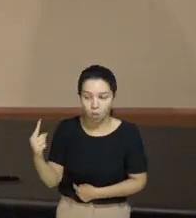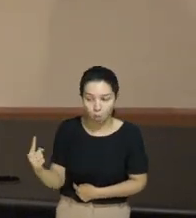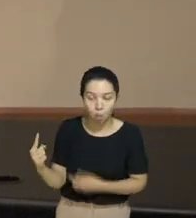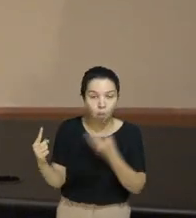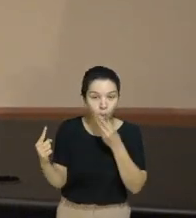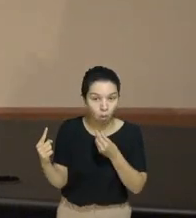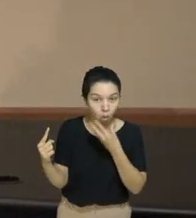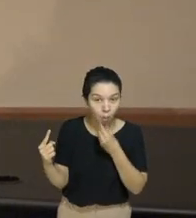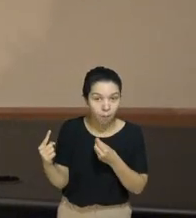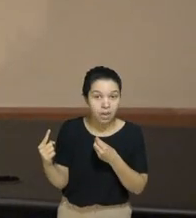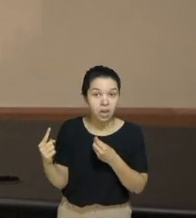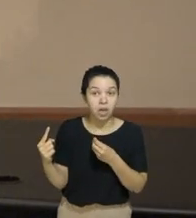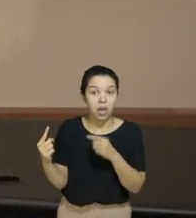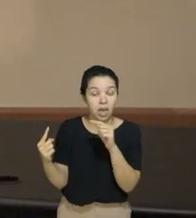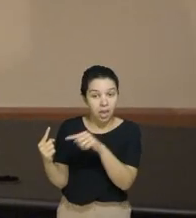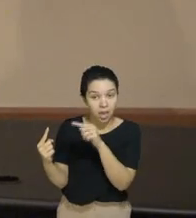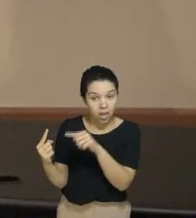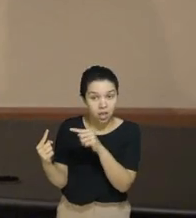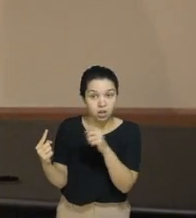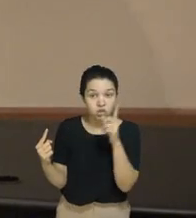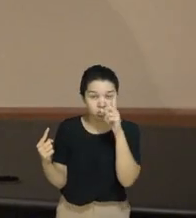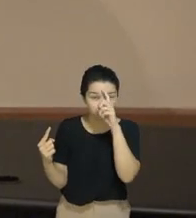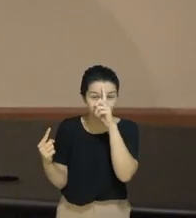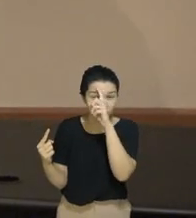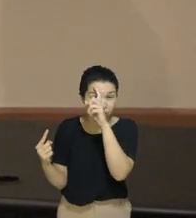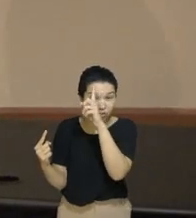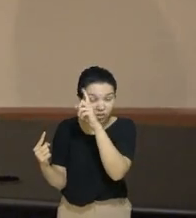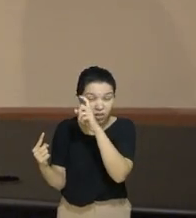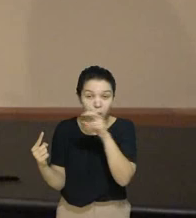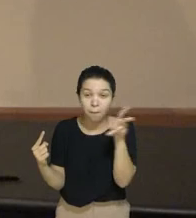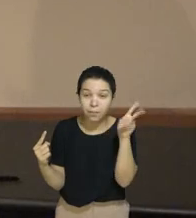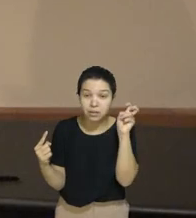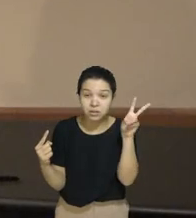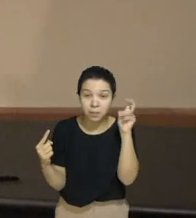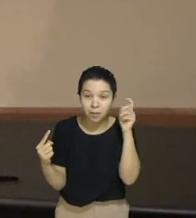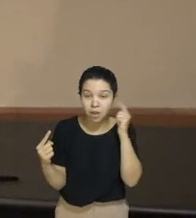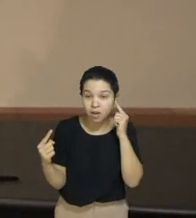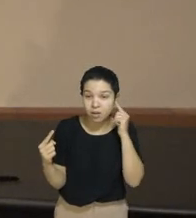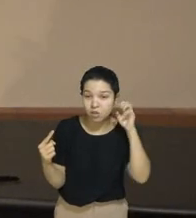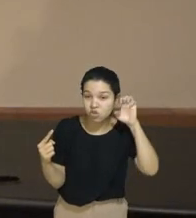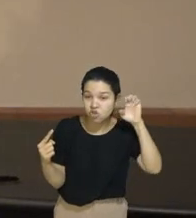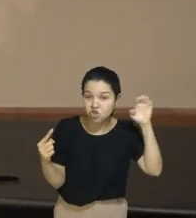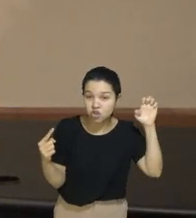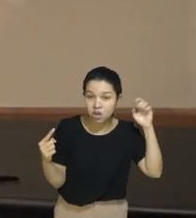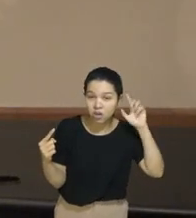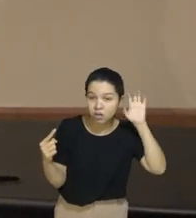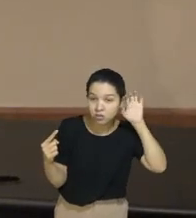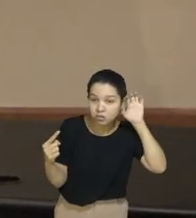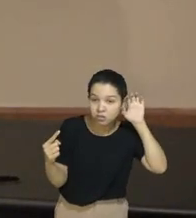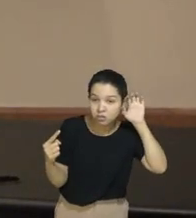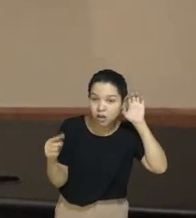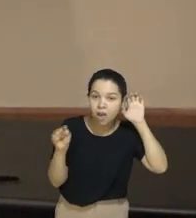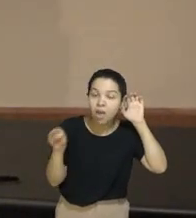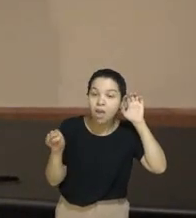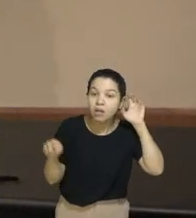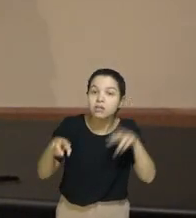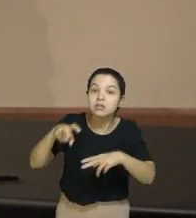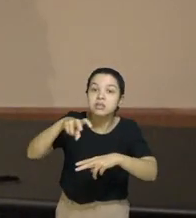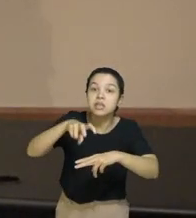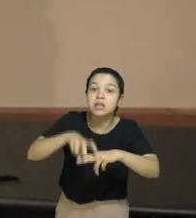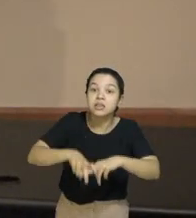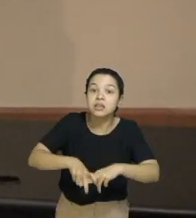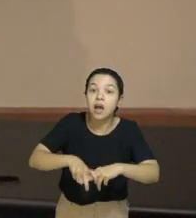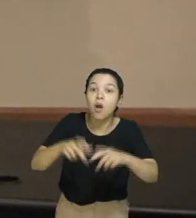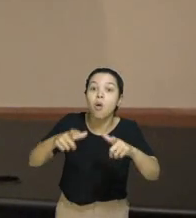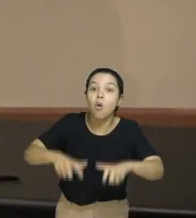uma dificuldade maior no lado esquerdo, onde é que ele precisa sentar na sala? Na sala de